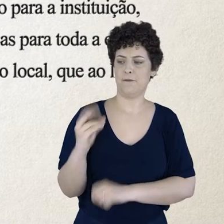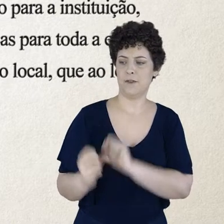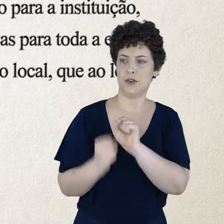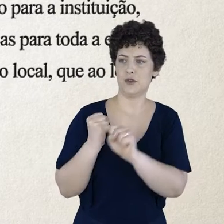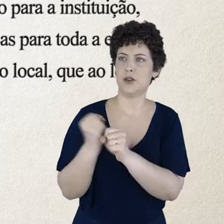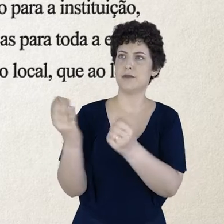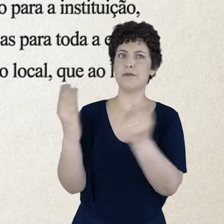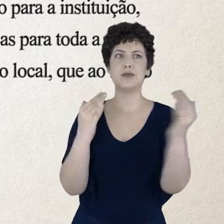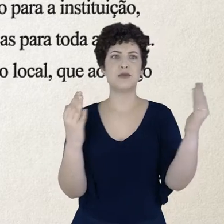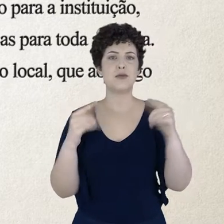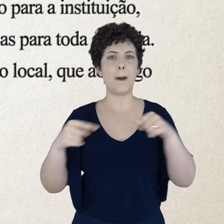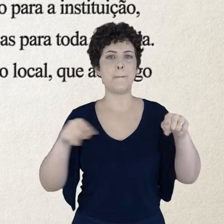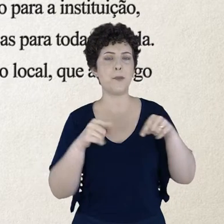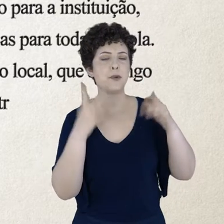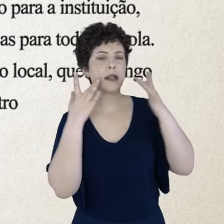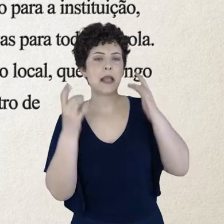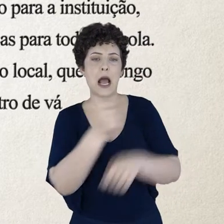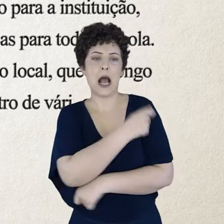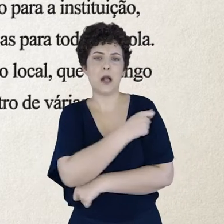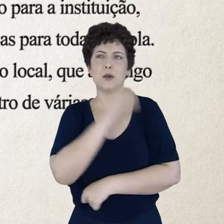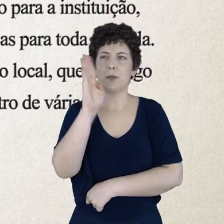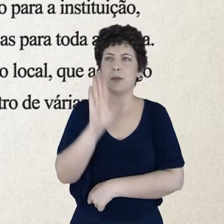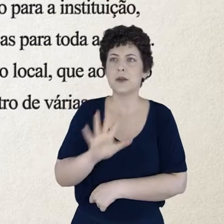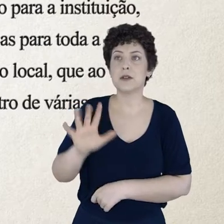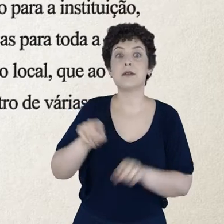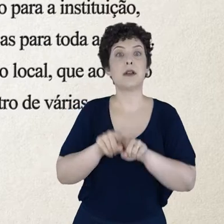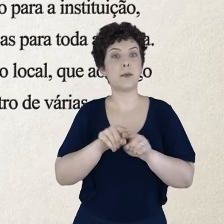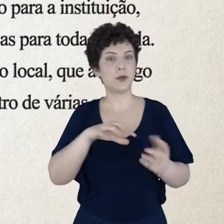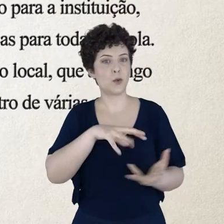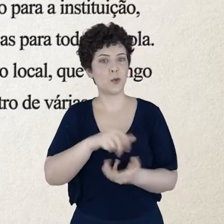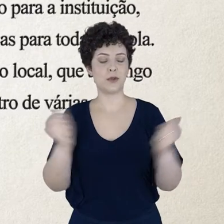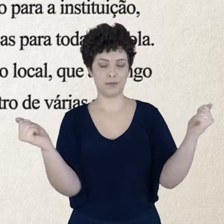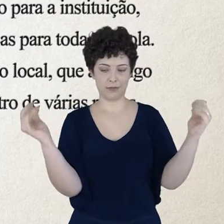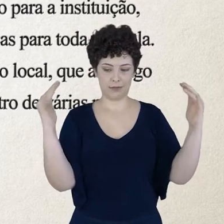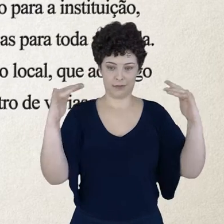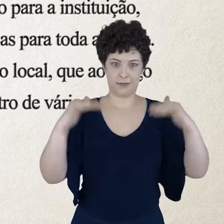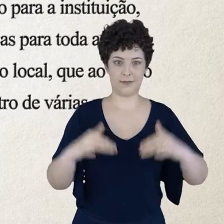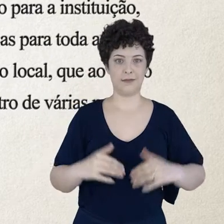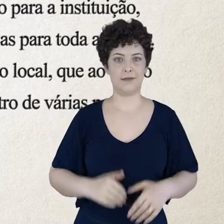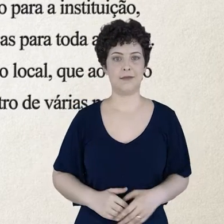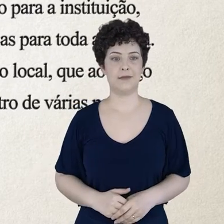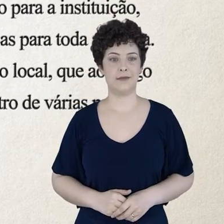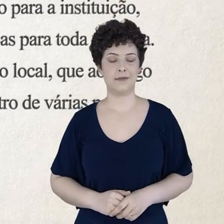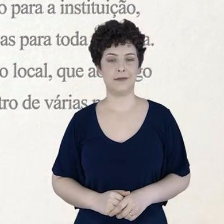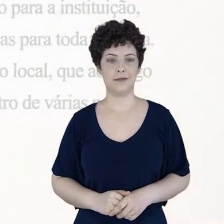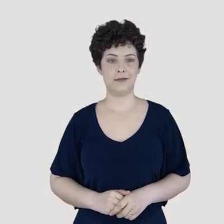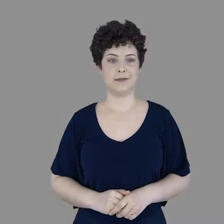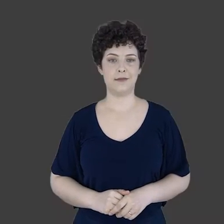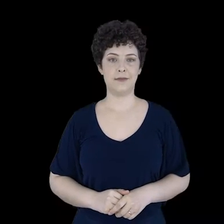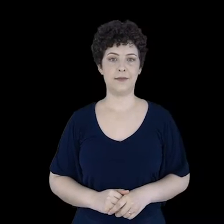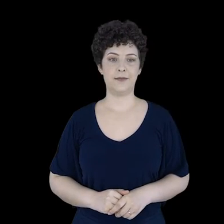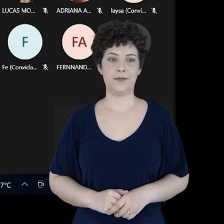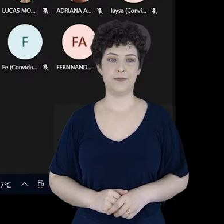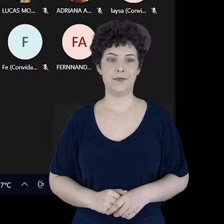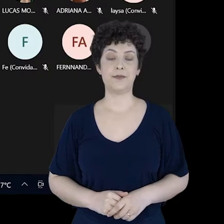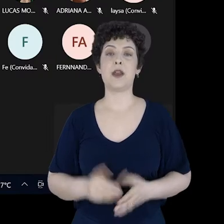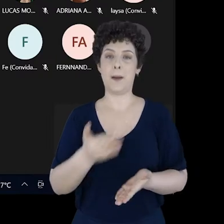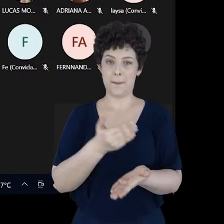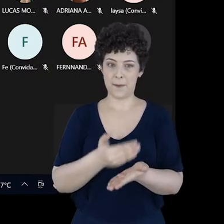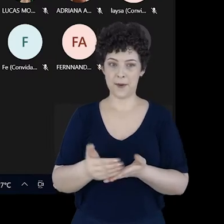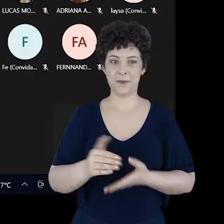recebido estudantes de música e teatro de várias partes do Brasil e do mundo. Sequências de imagens de